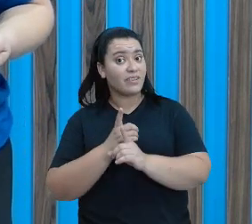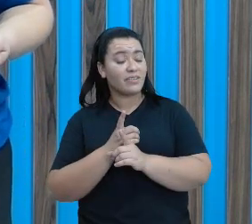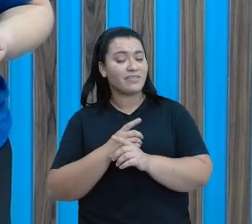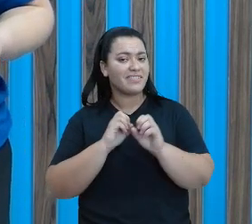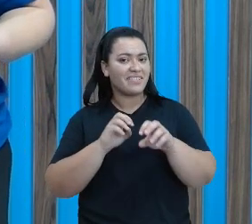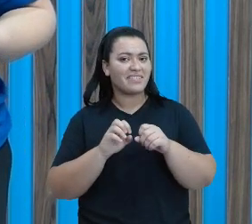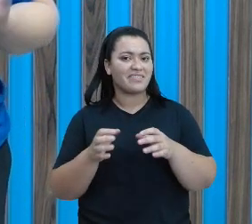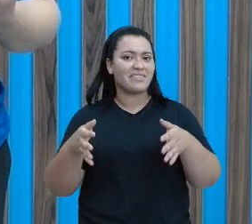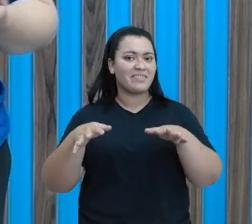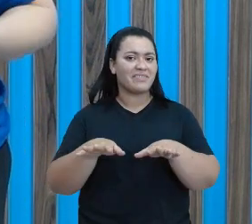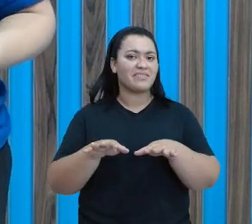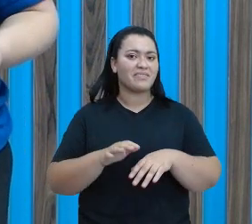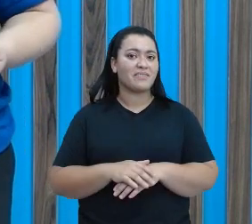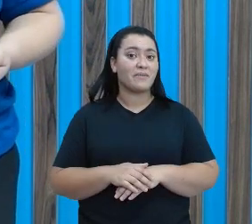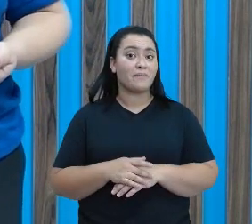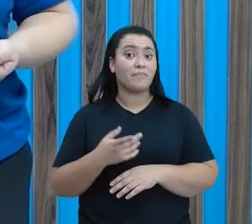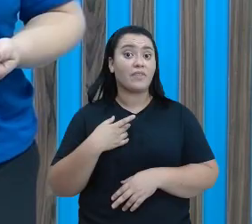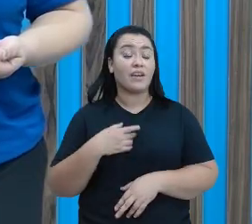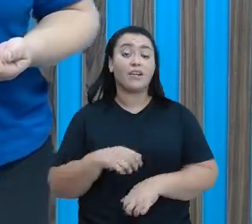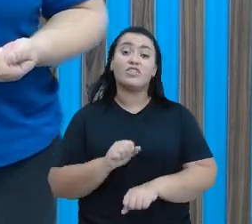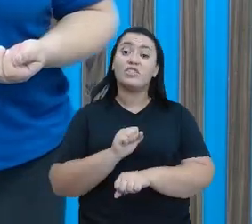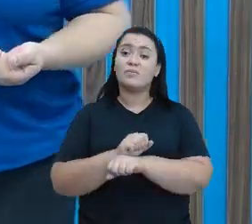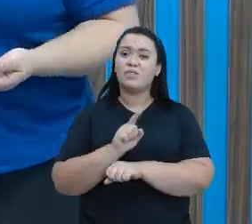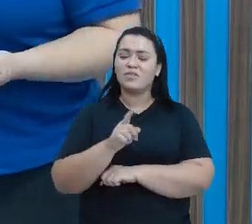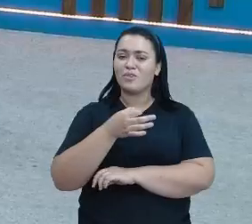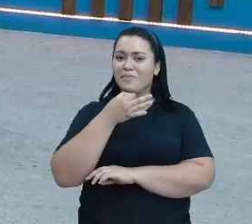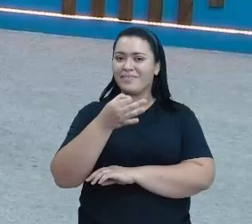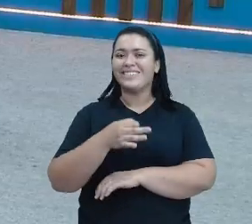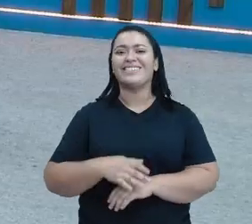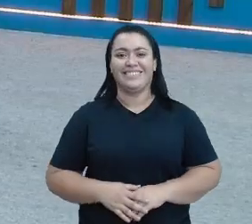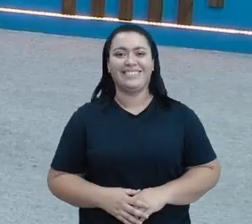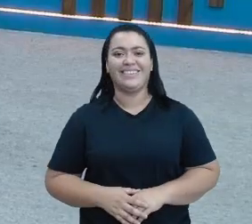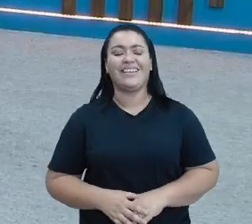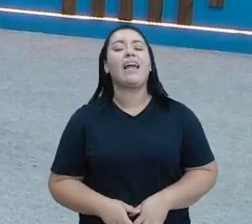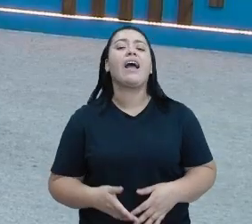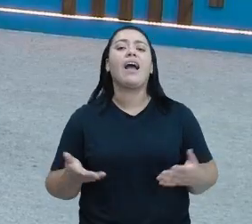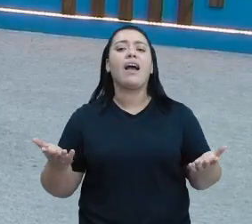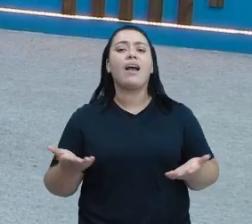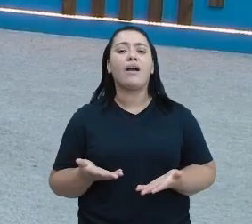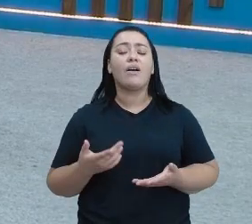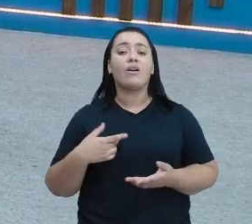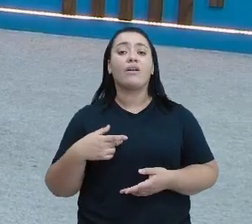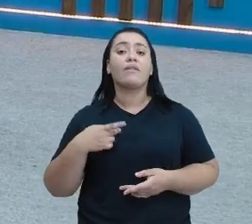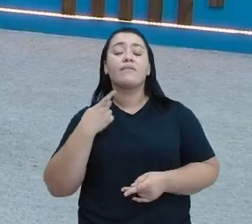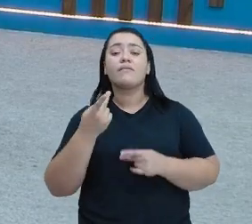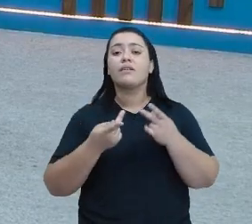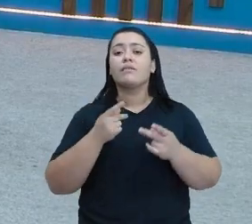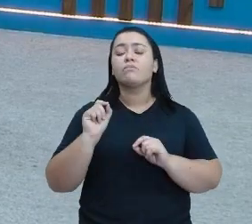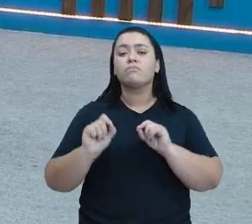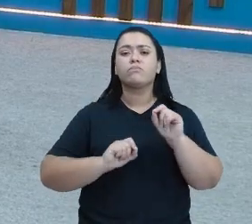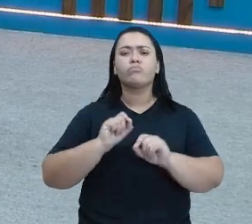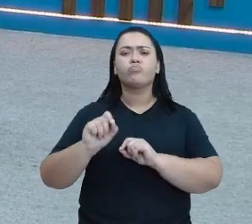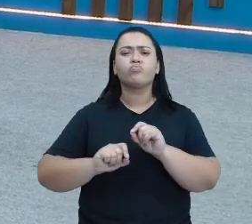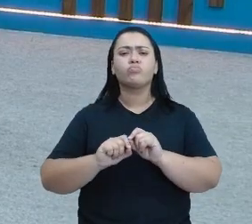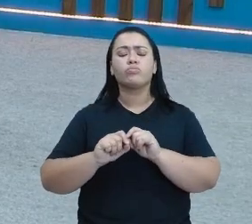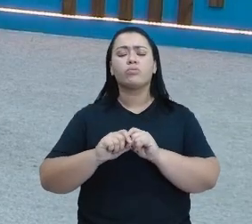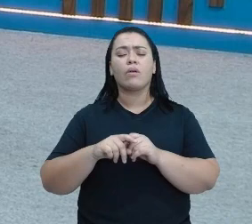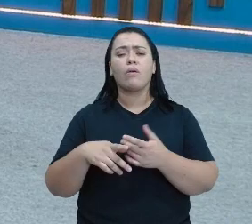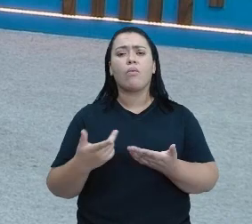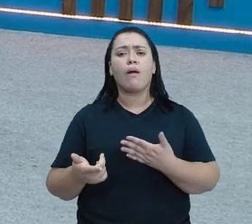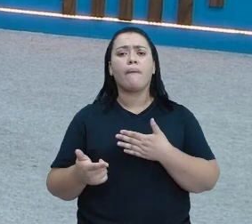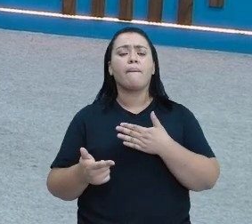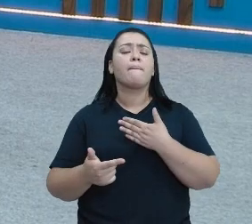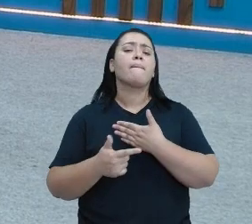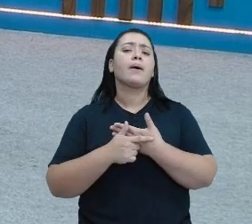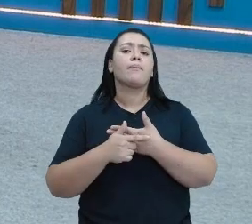Educação Inclusiva. Aguarde seu comentário. Bom, hoje a gente vai falar sobre o papel do AE.